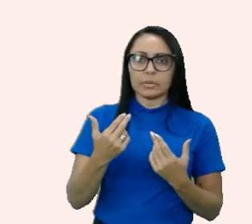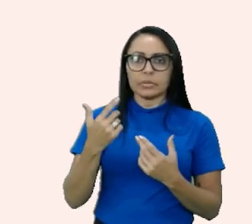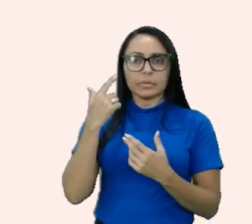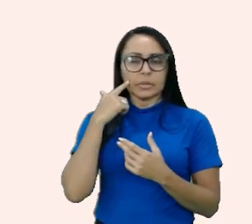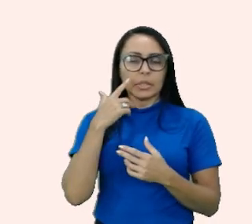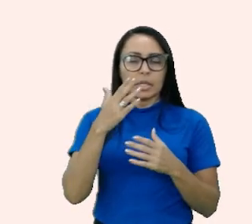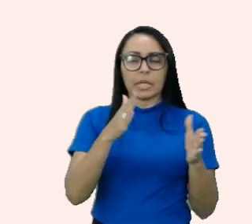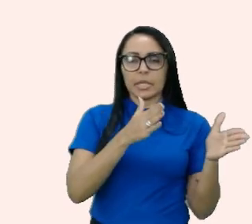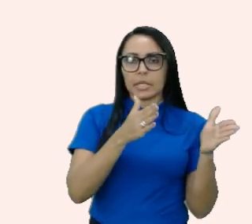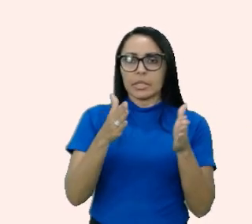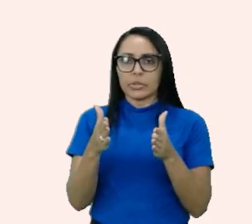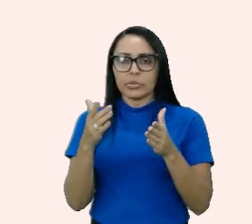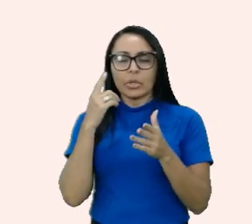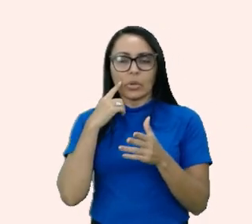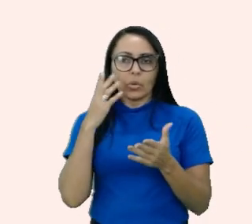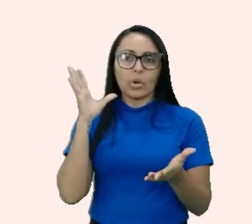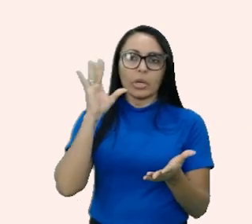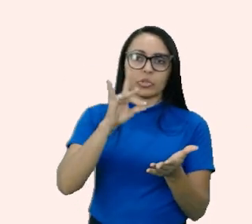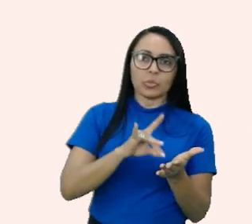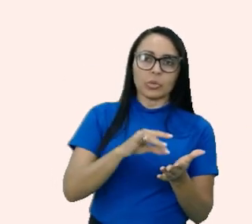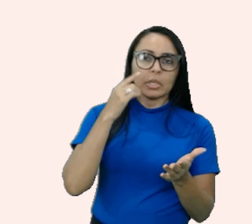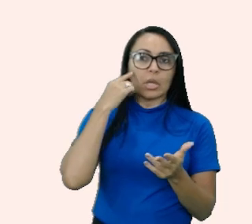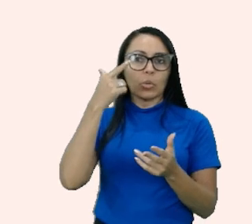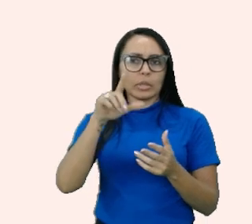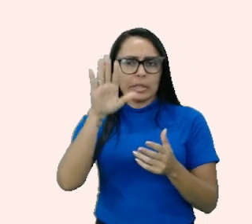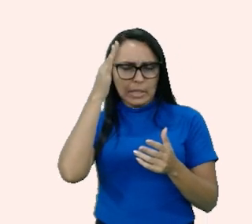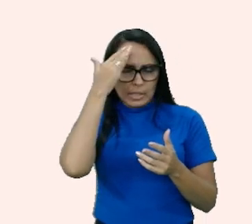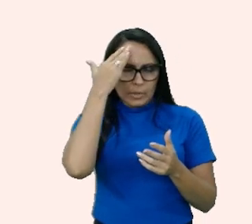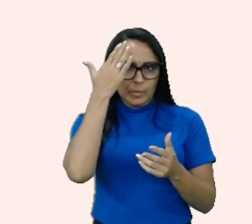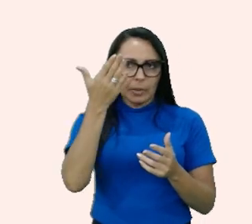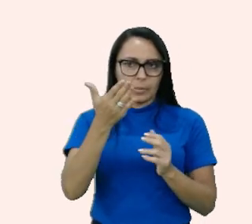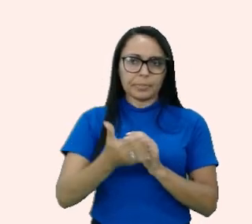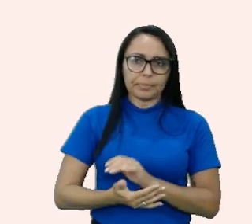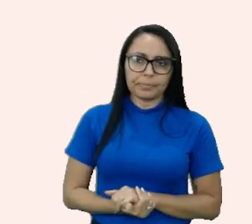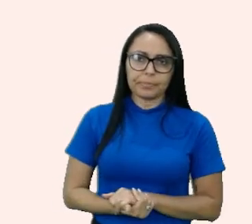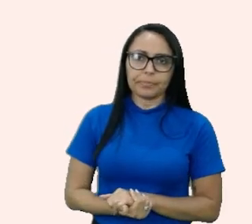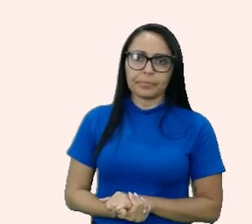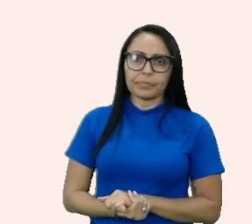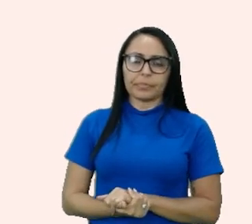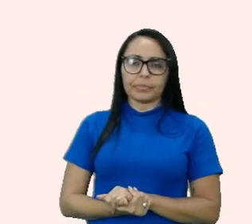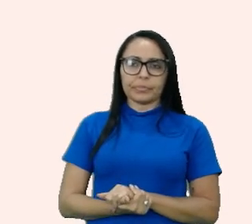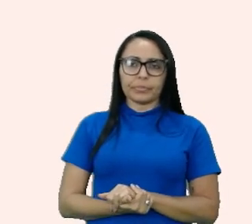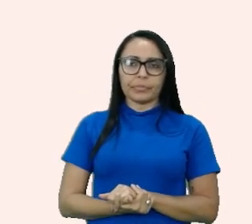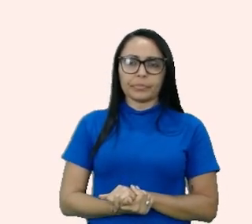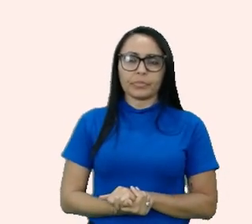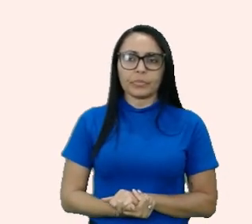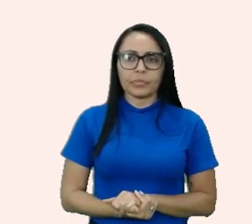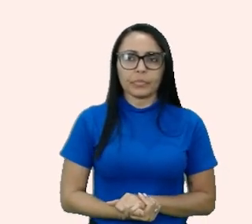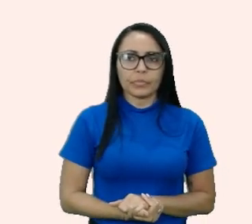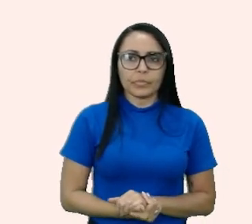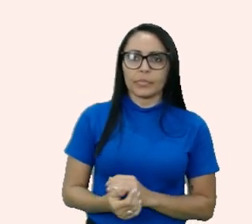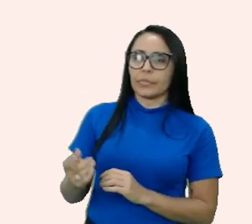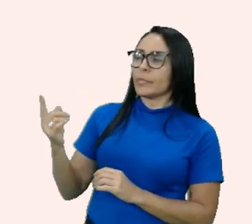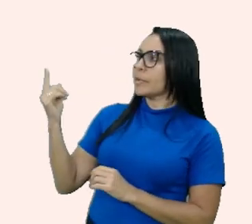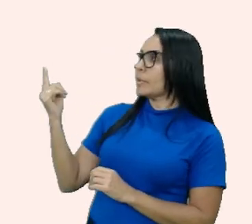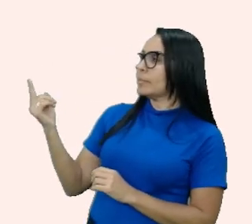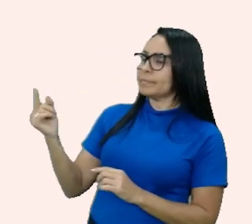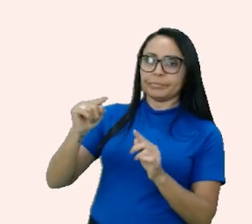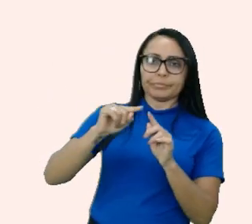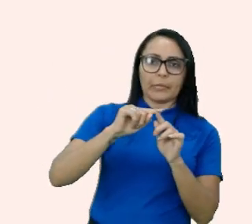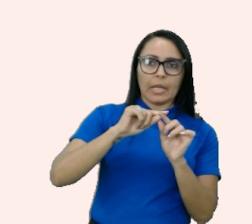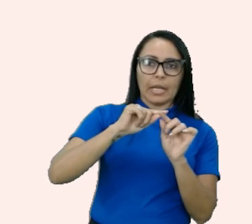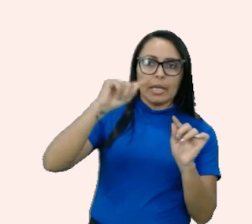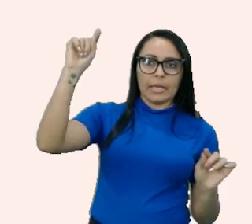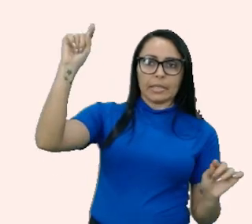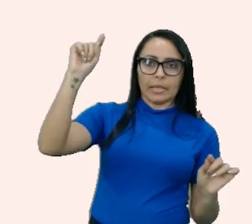os segmentos correspondentes da outra. Vamos entender isso aqui na figurinha, tá certo? Olha só, tem uma primeira reta, que eu posso